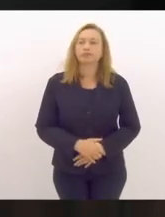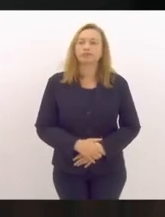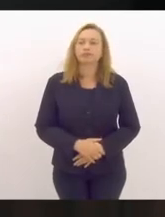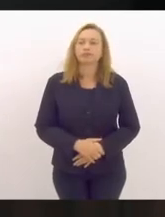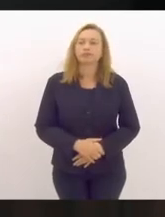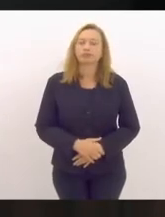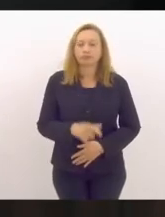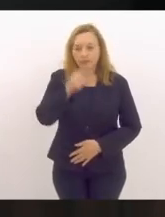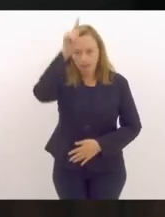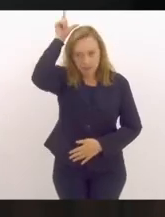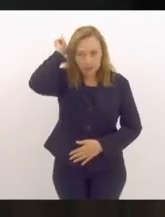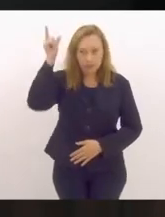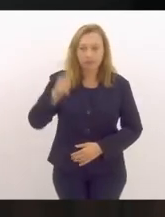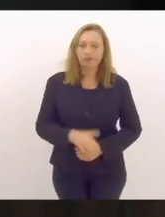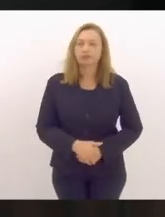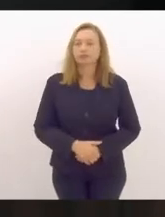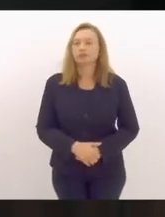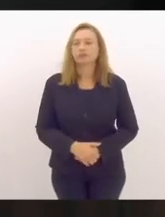Luiz Paulo.